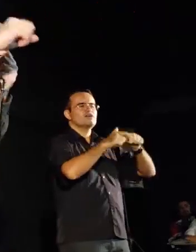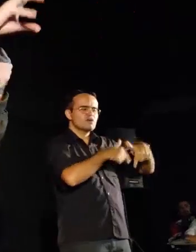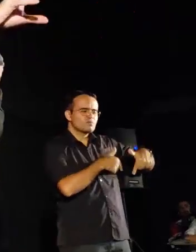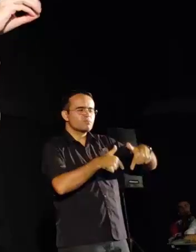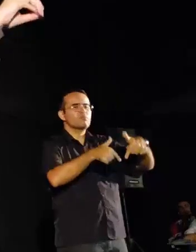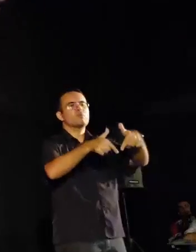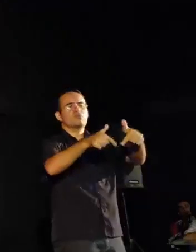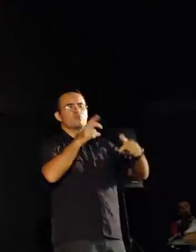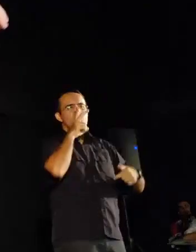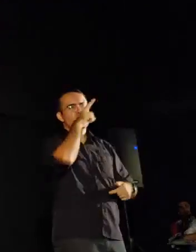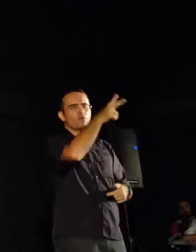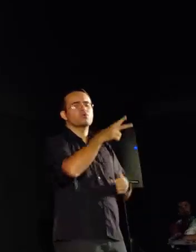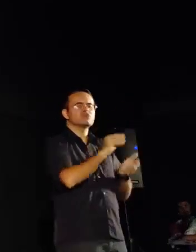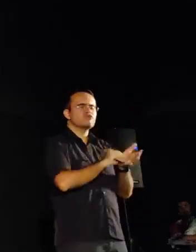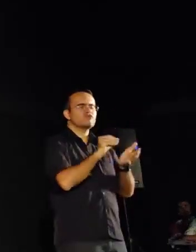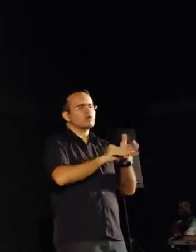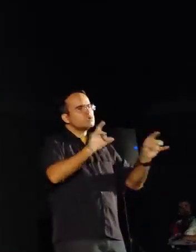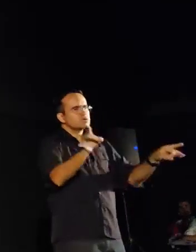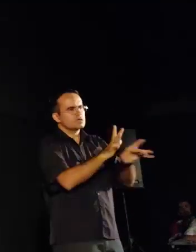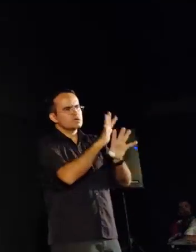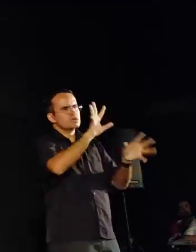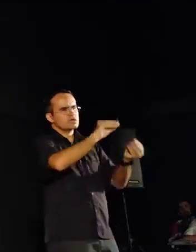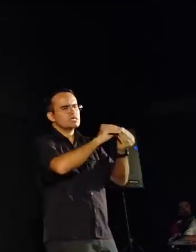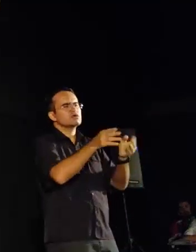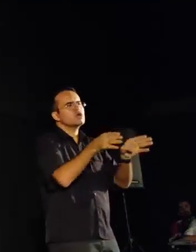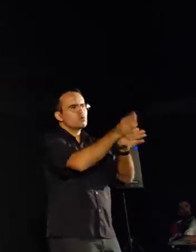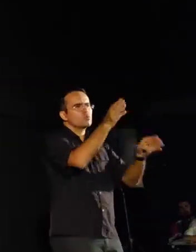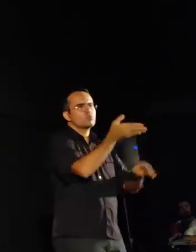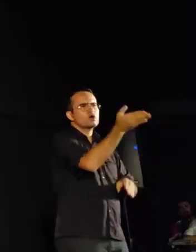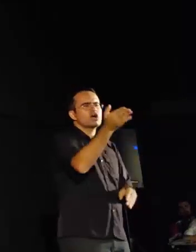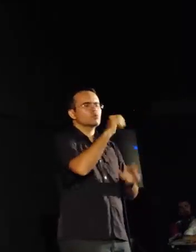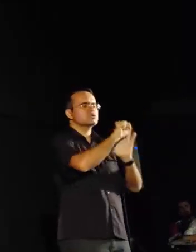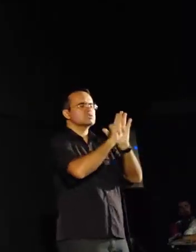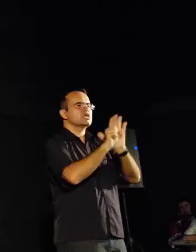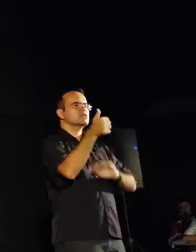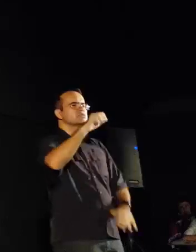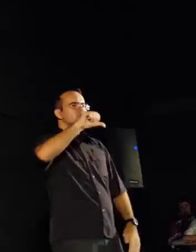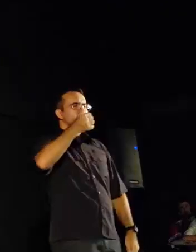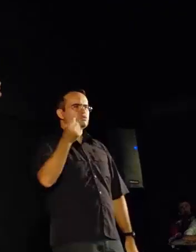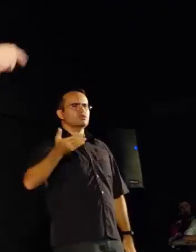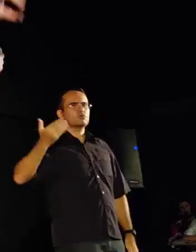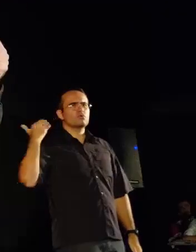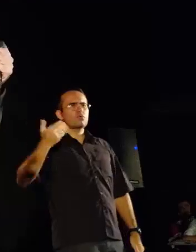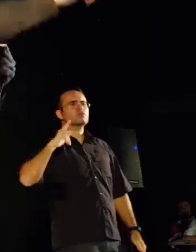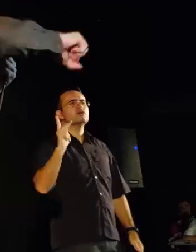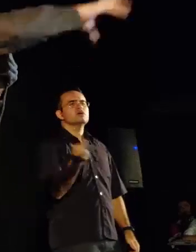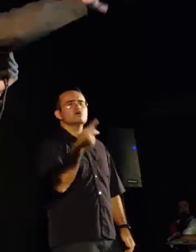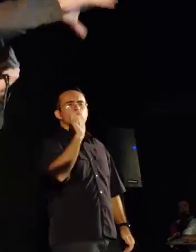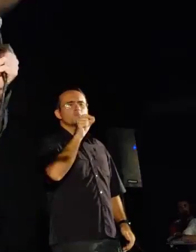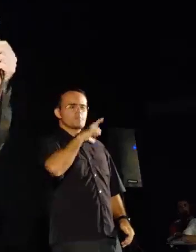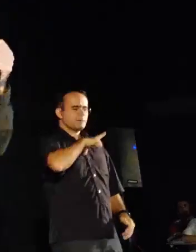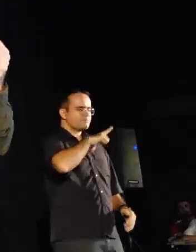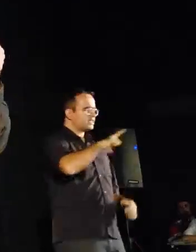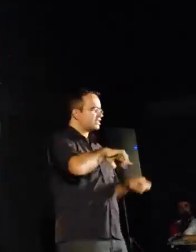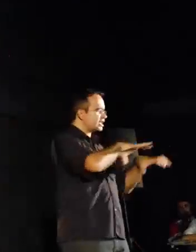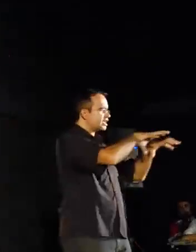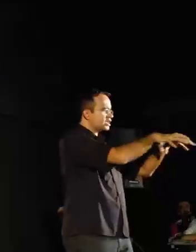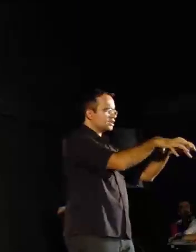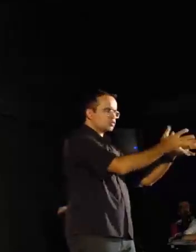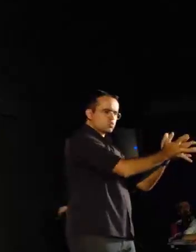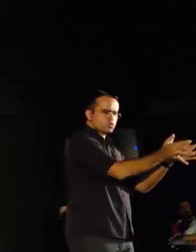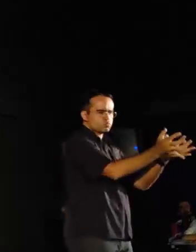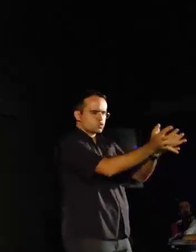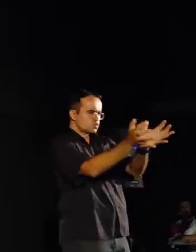Eu lembraria, terminando, por exemplo, no século XIX, existiam várias lutas por todos os